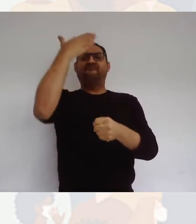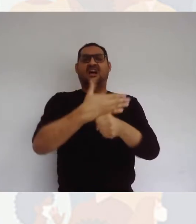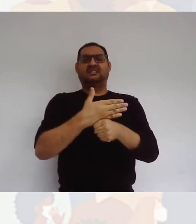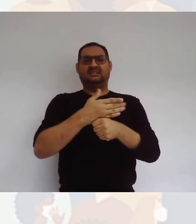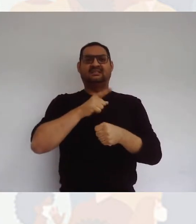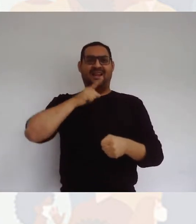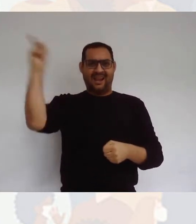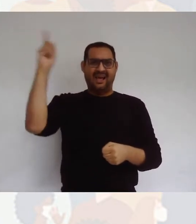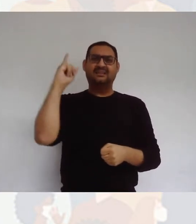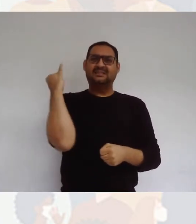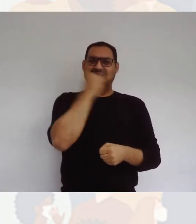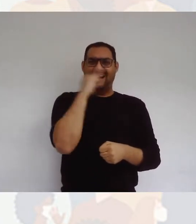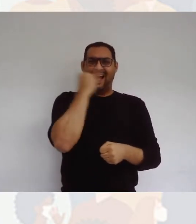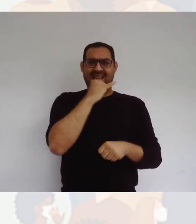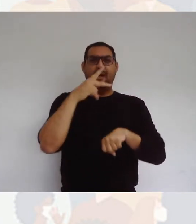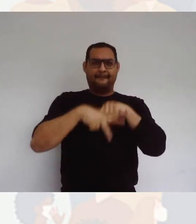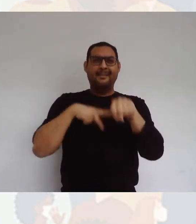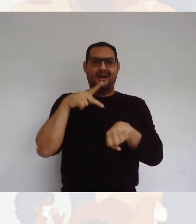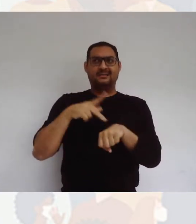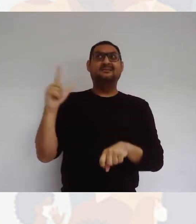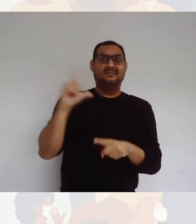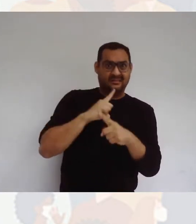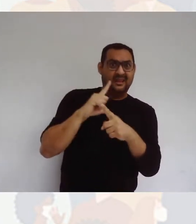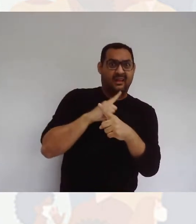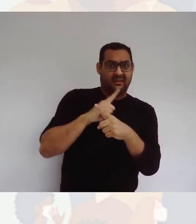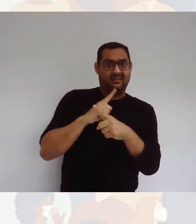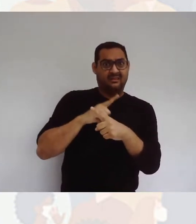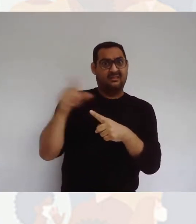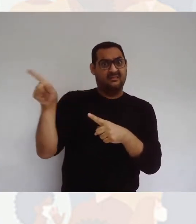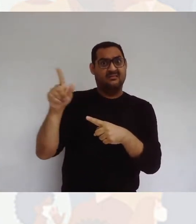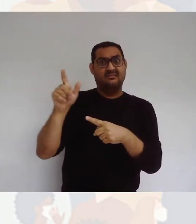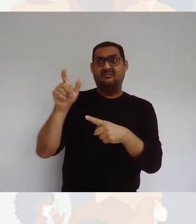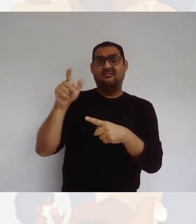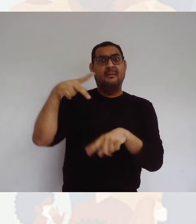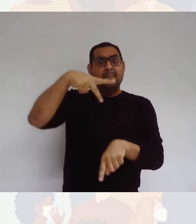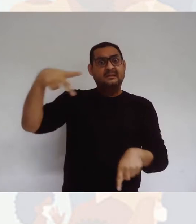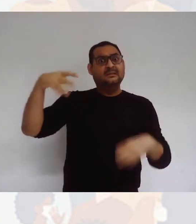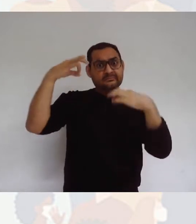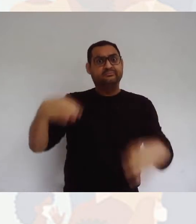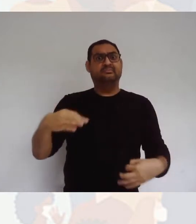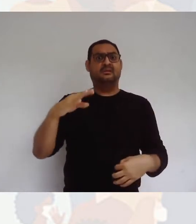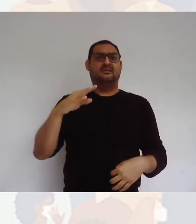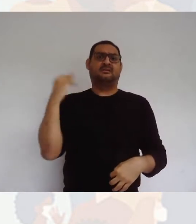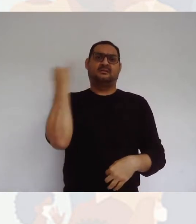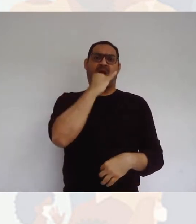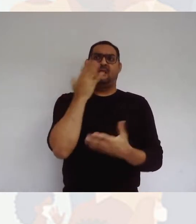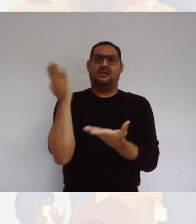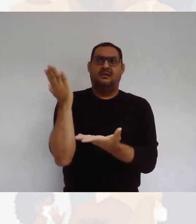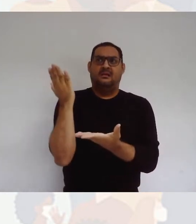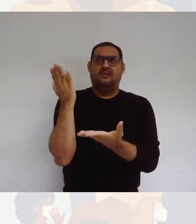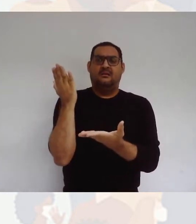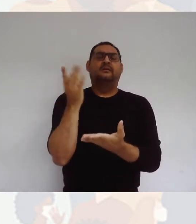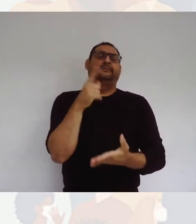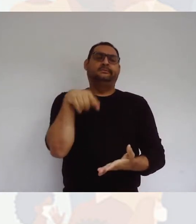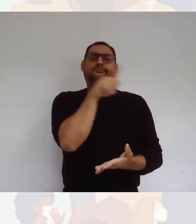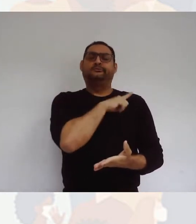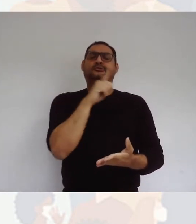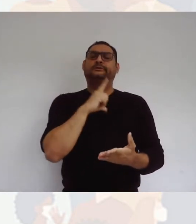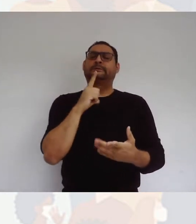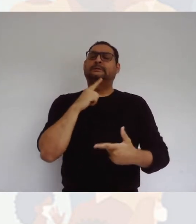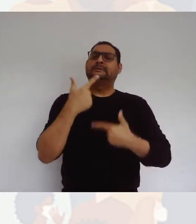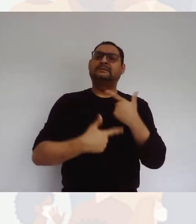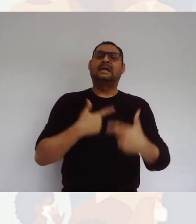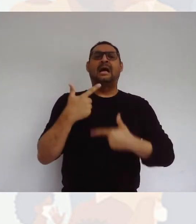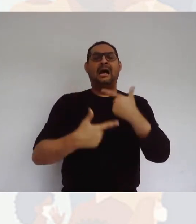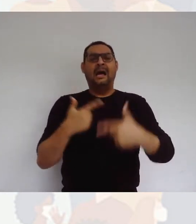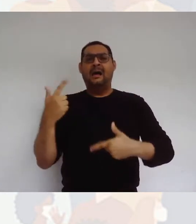né? Então, é um momento muito importante e nós vamos trabalhar juntos para fazer o